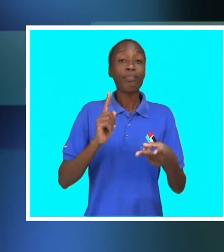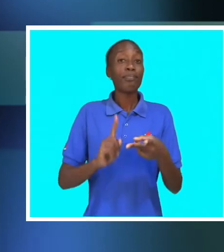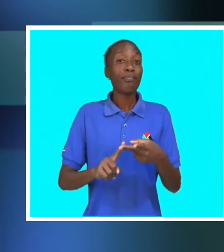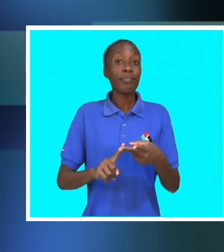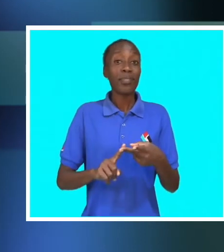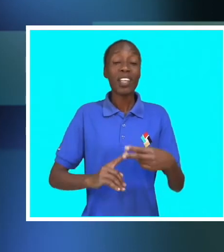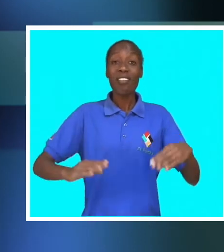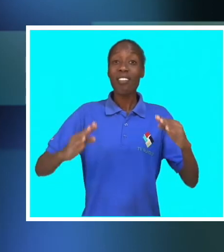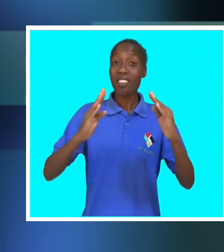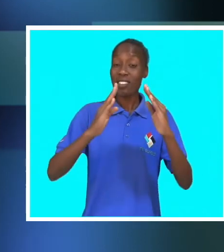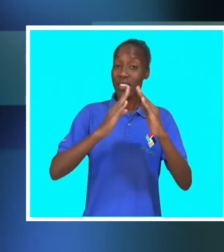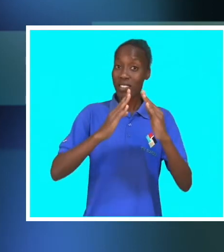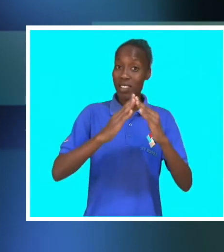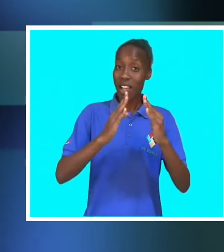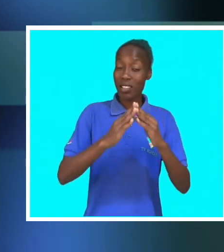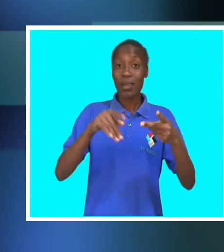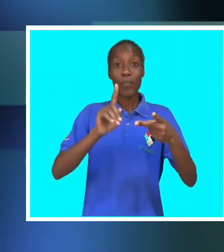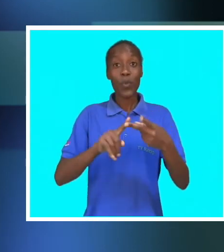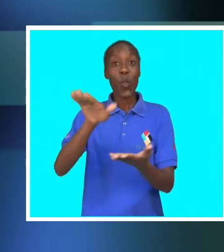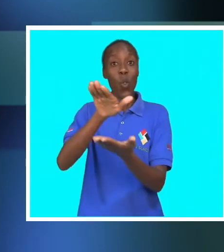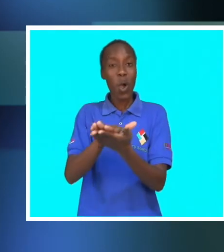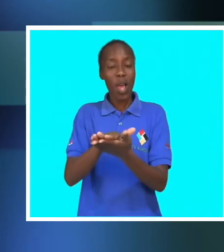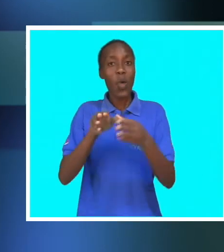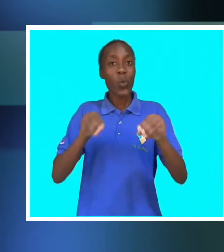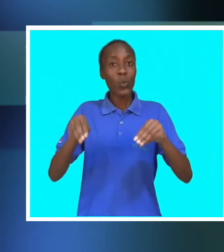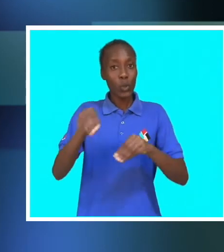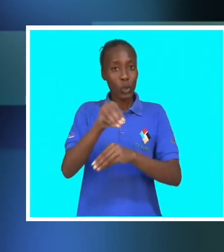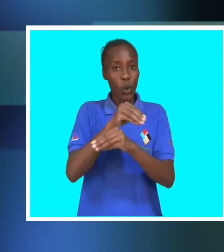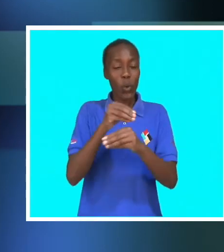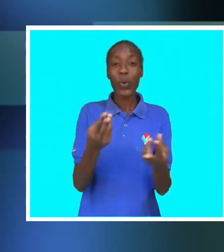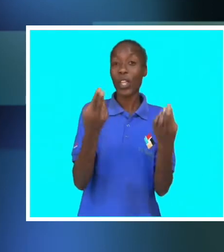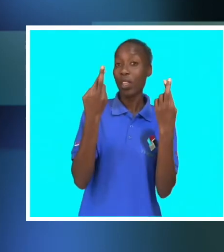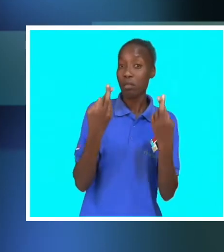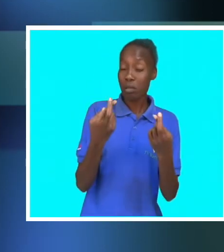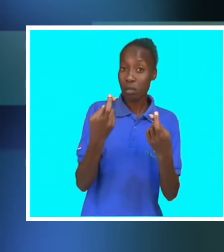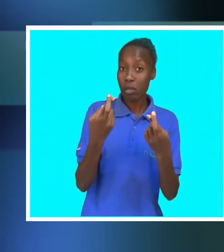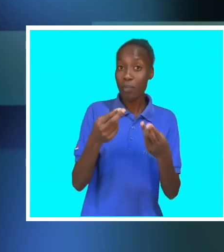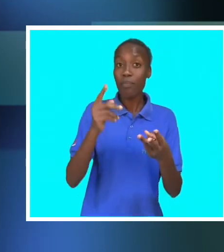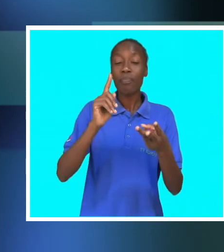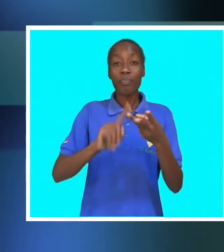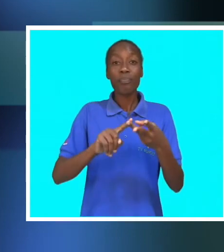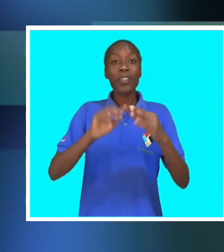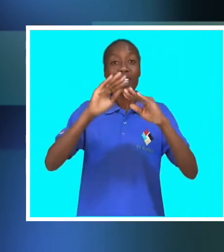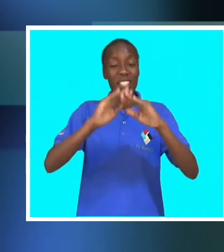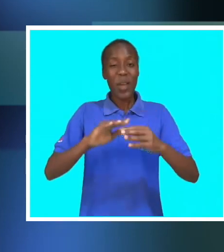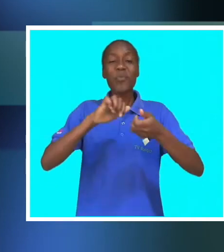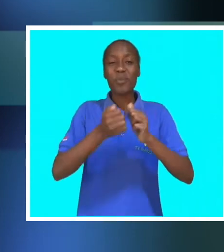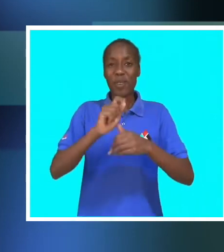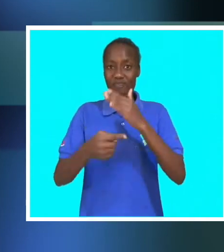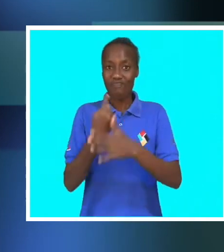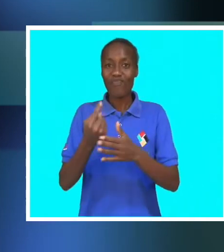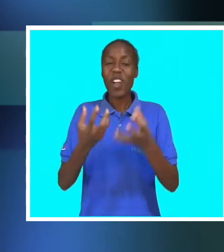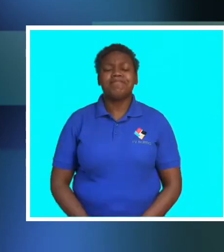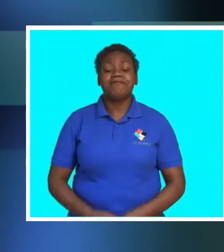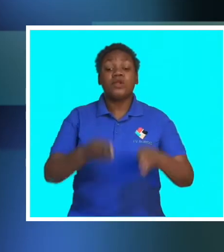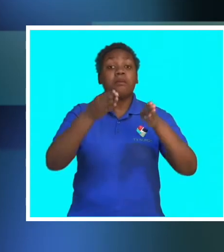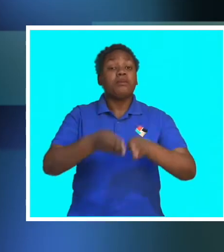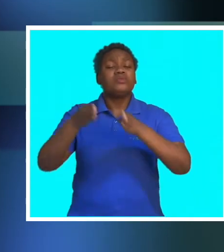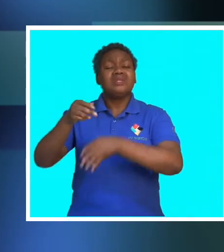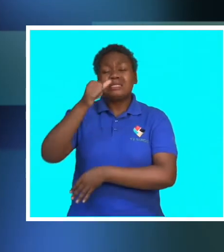das casas de jogos de azar está muito aliado à questão do desemprego.